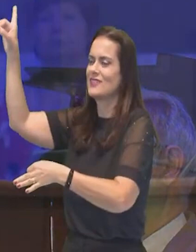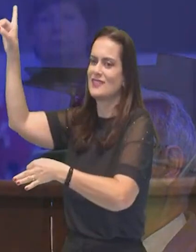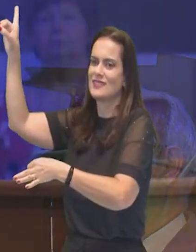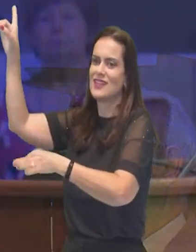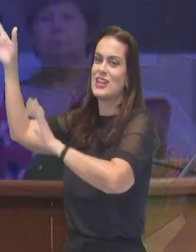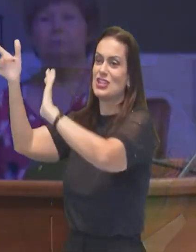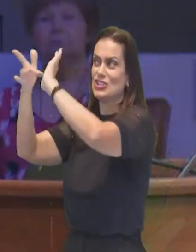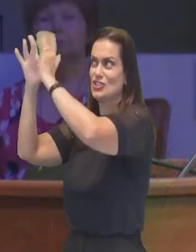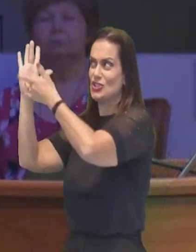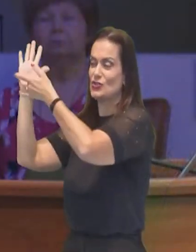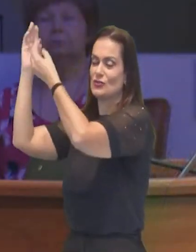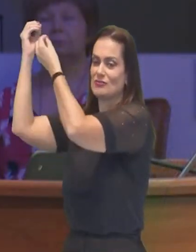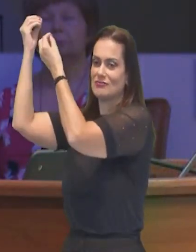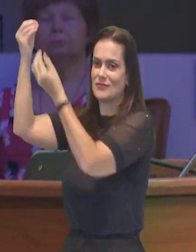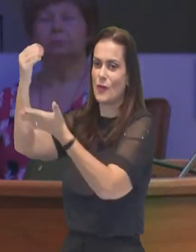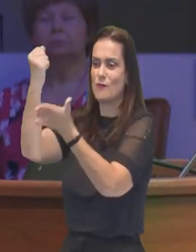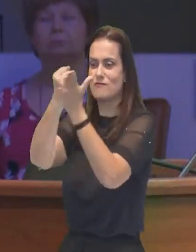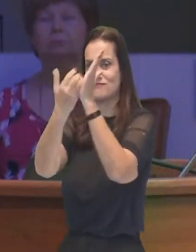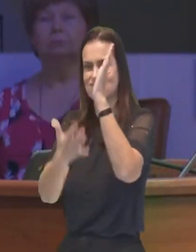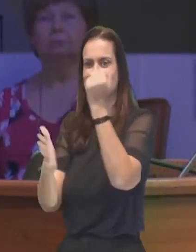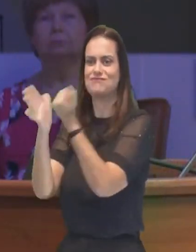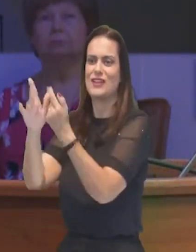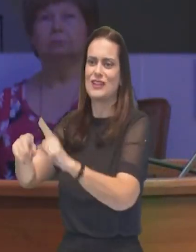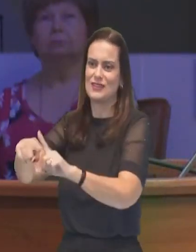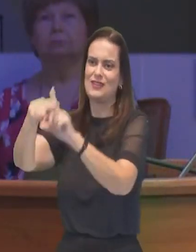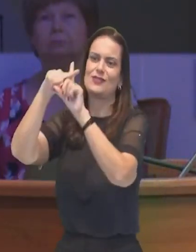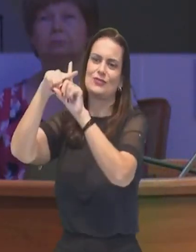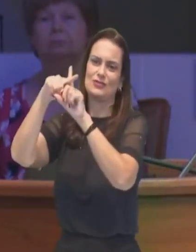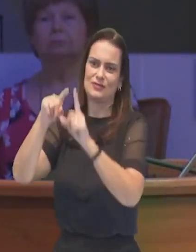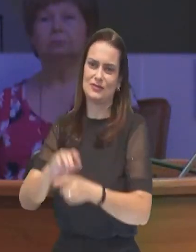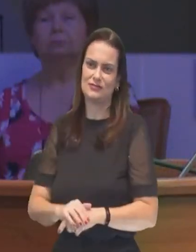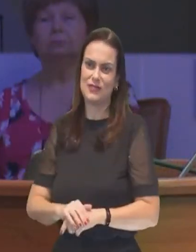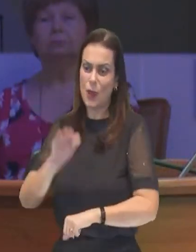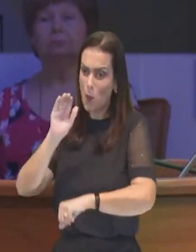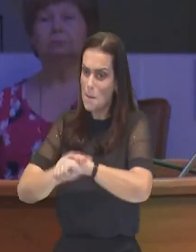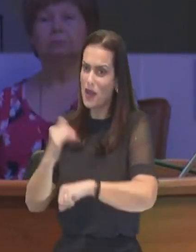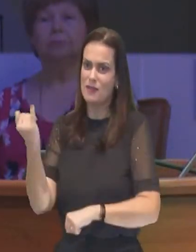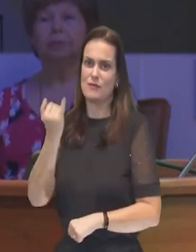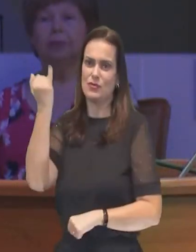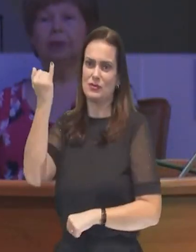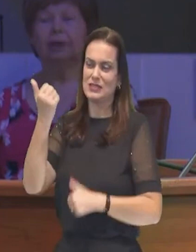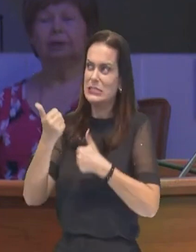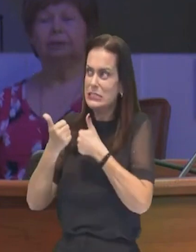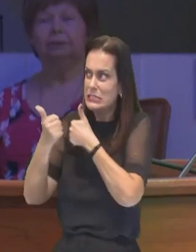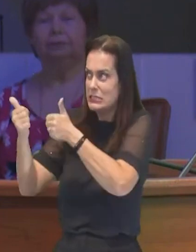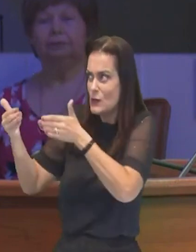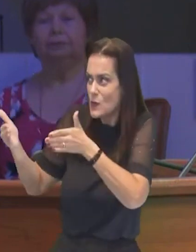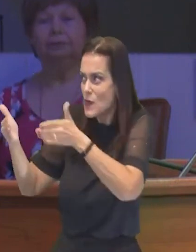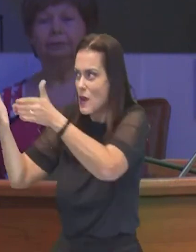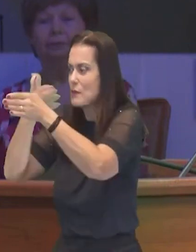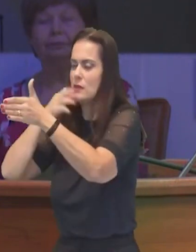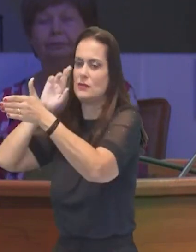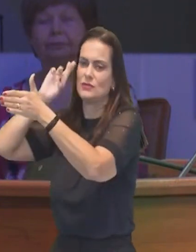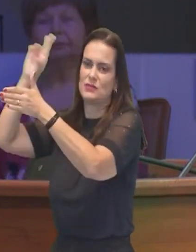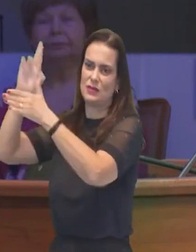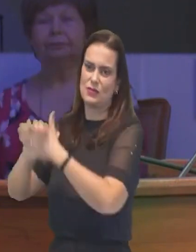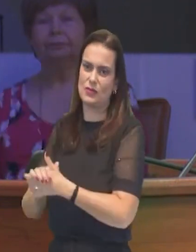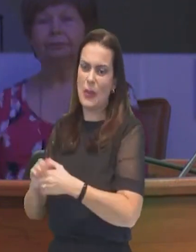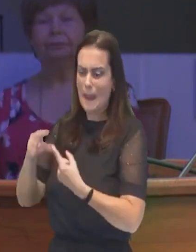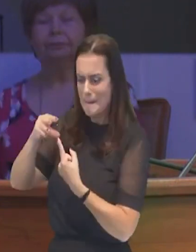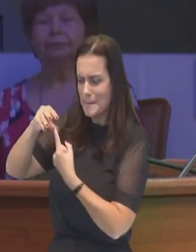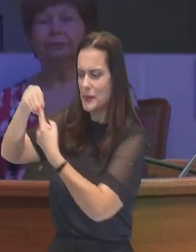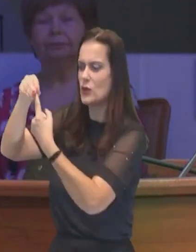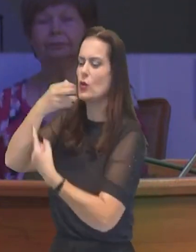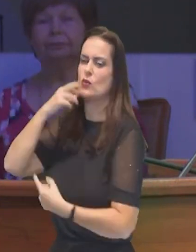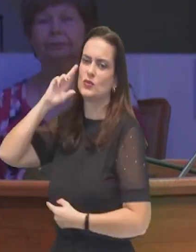favor. É isto que realmente importa, queridos. Seguir os caminhos do Senhor, priorizar o